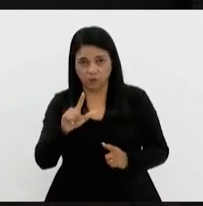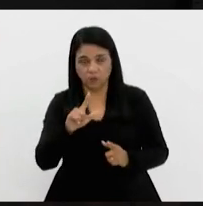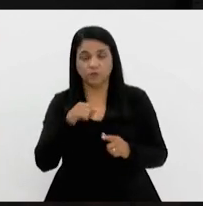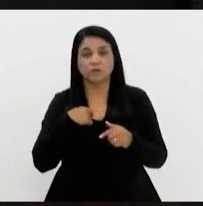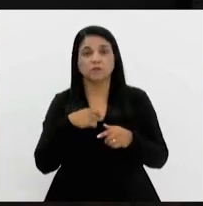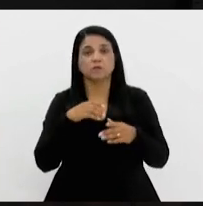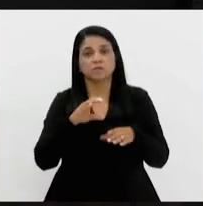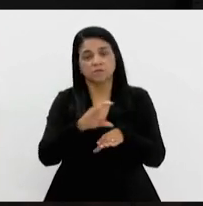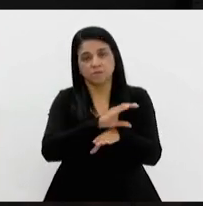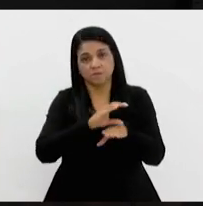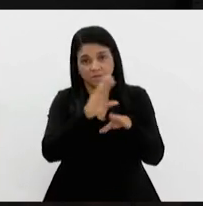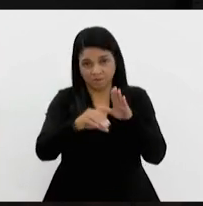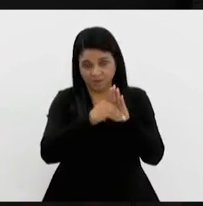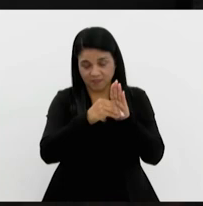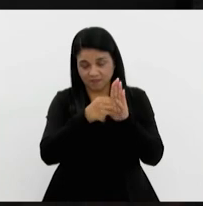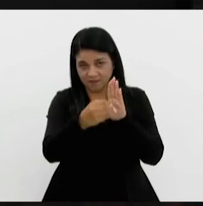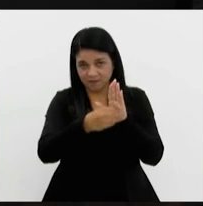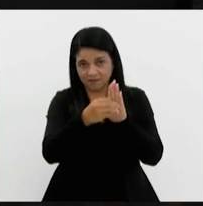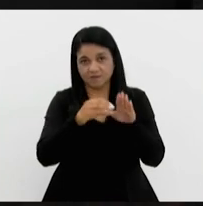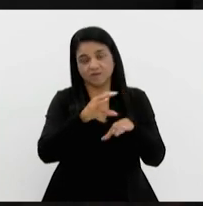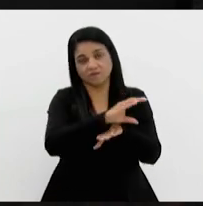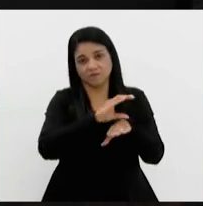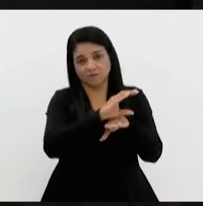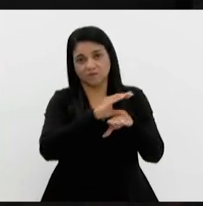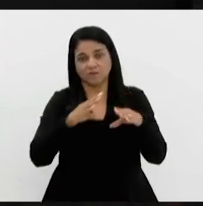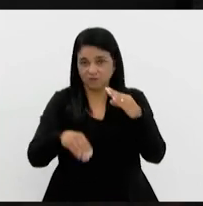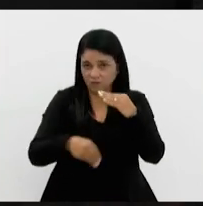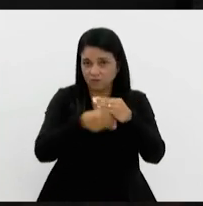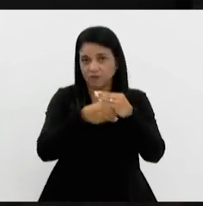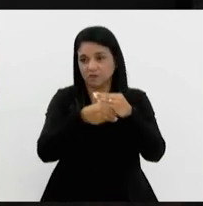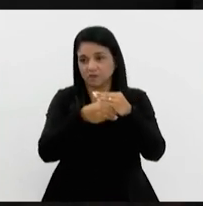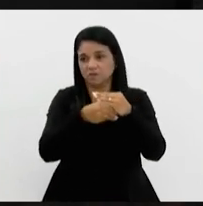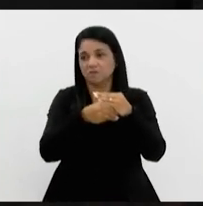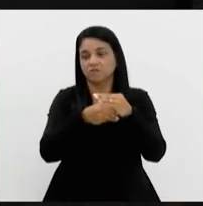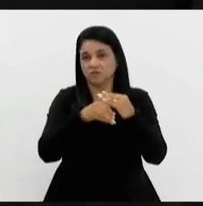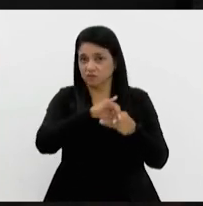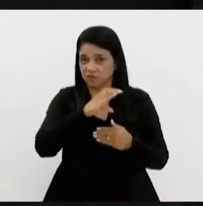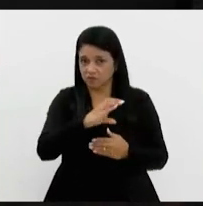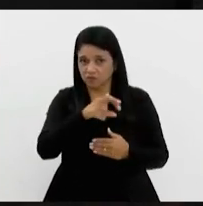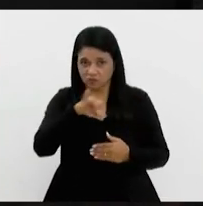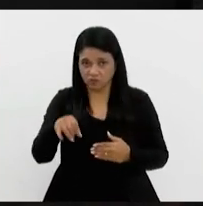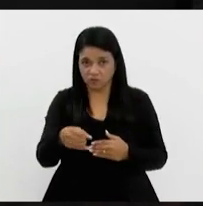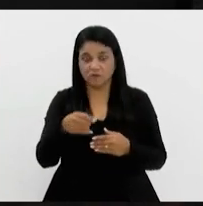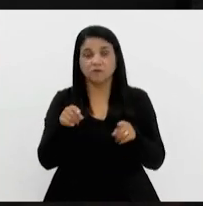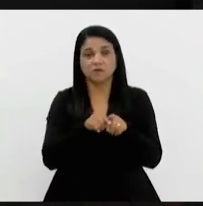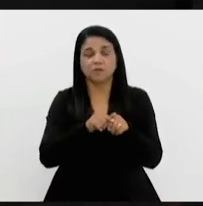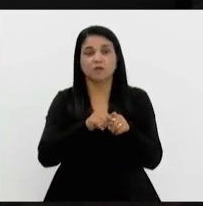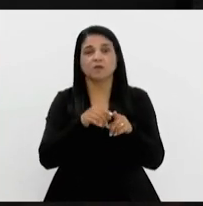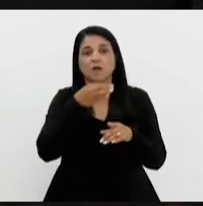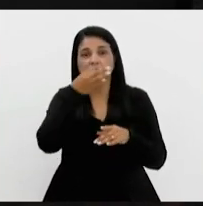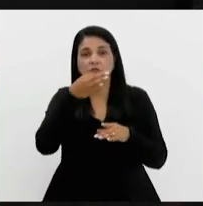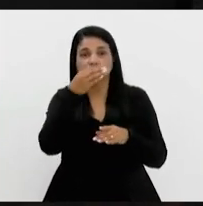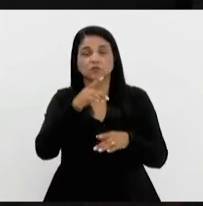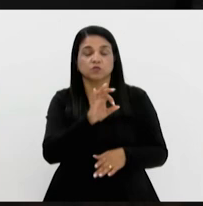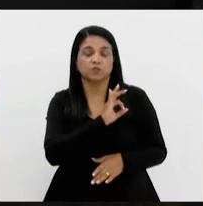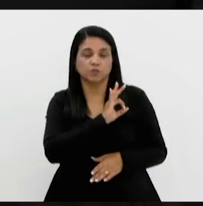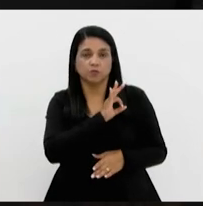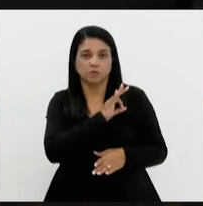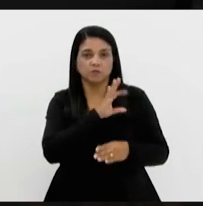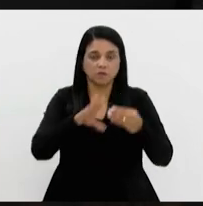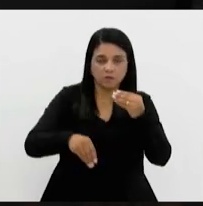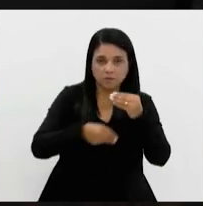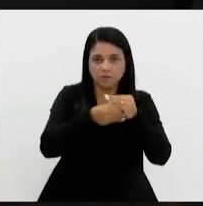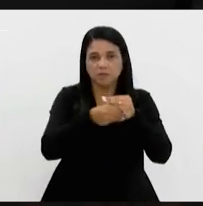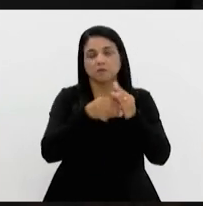comissões Constituição e Justiça pela juridicidade com emendas, de Segurança Pública e Assuntos de Polícia favorável com as emendas da